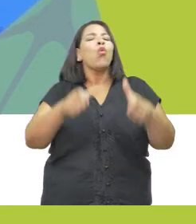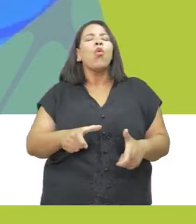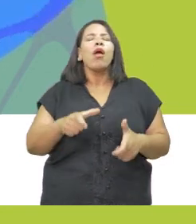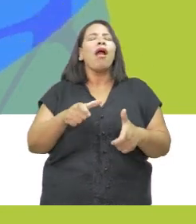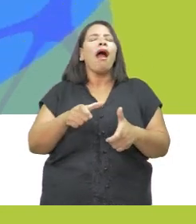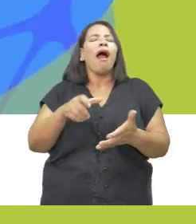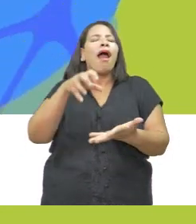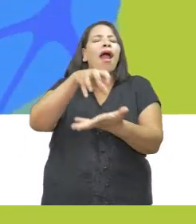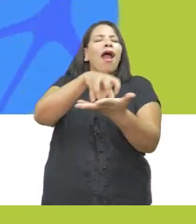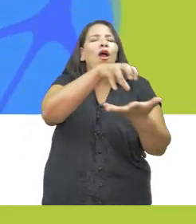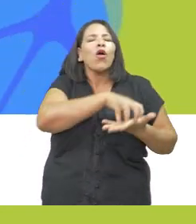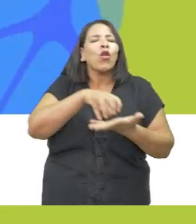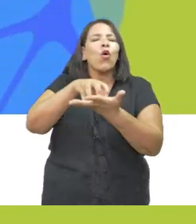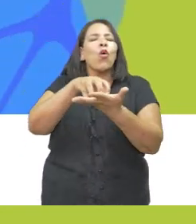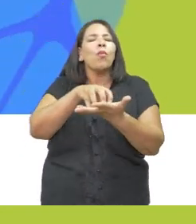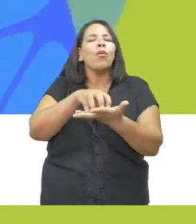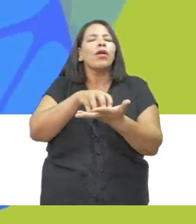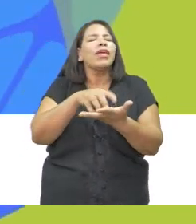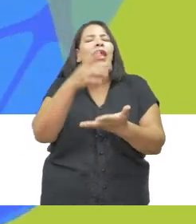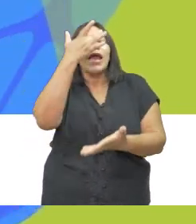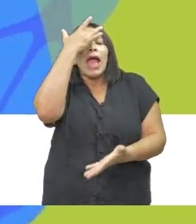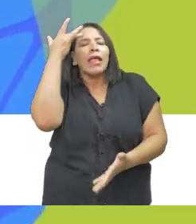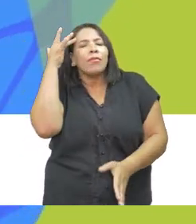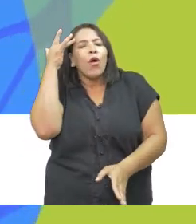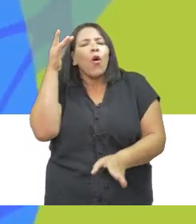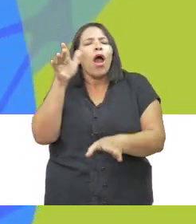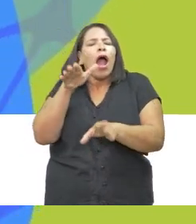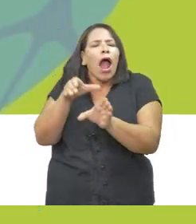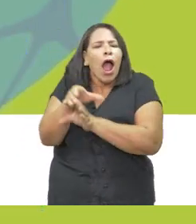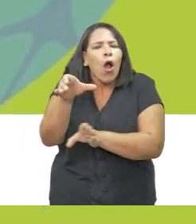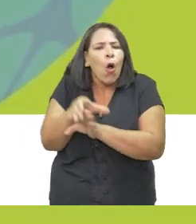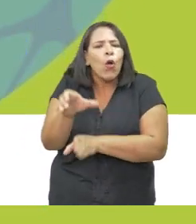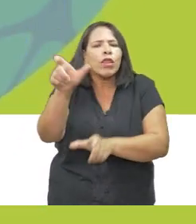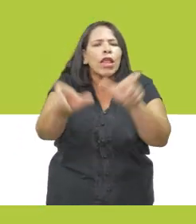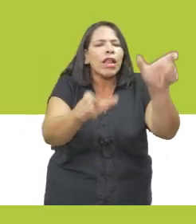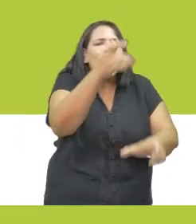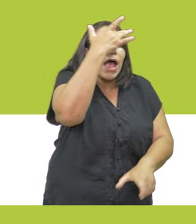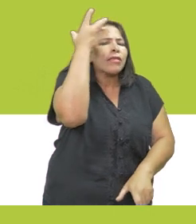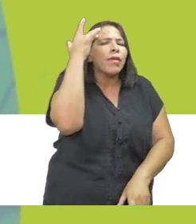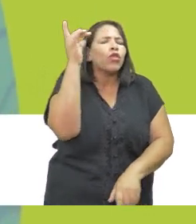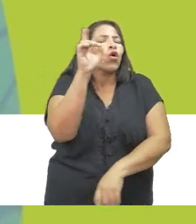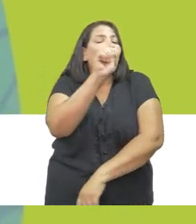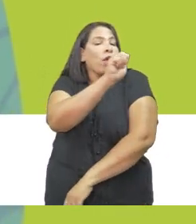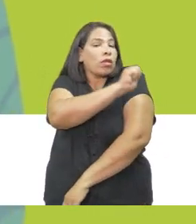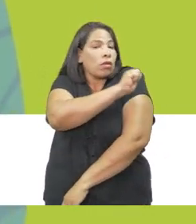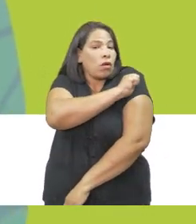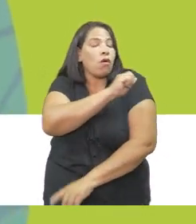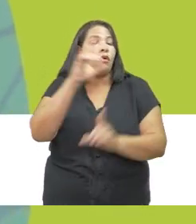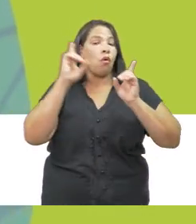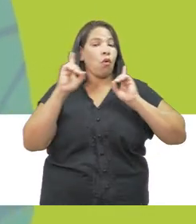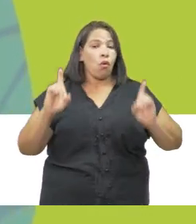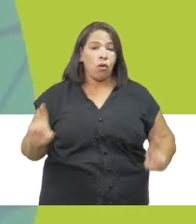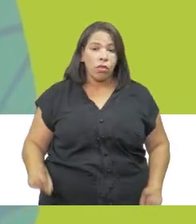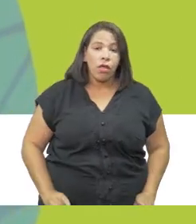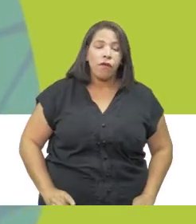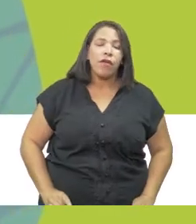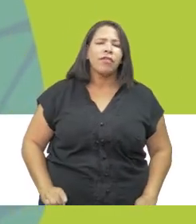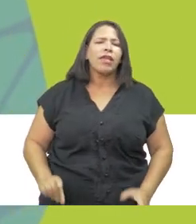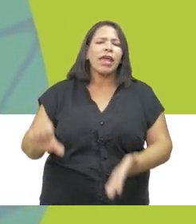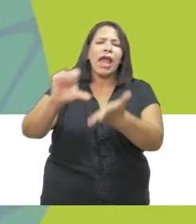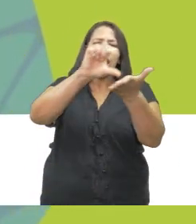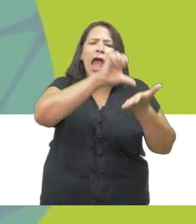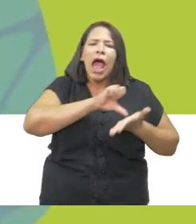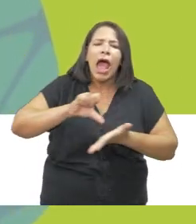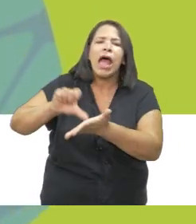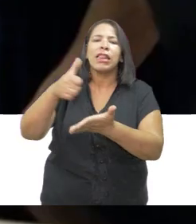Educacionais Específicas, setor consultivo que responde pelas atividades de inclusão das pessoas com necessidades específicas em cada um dos 10